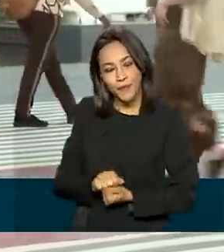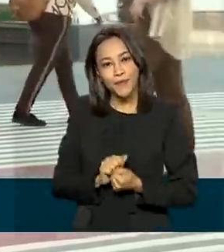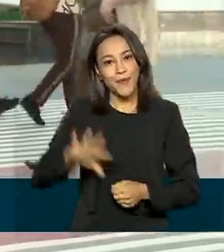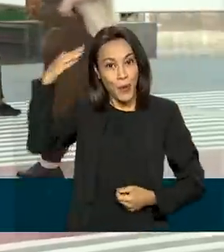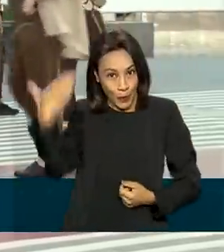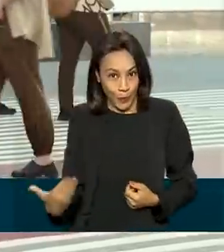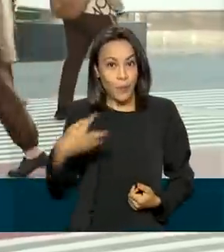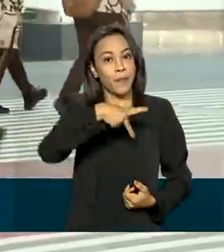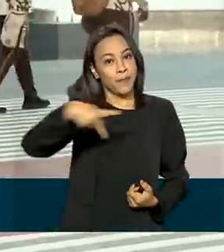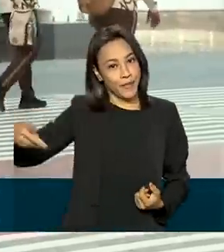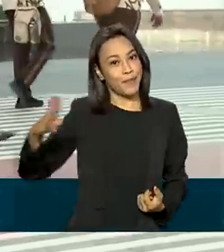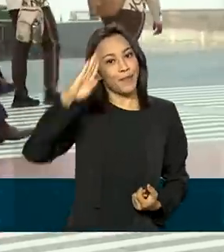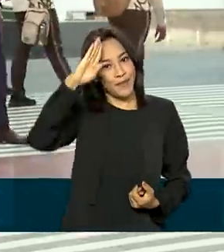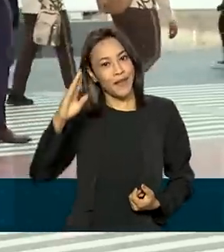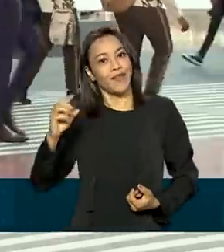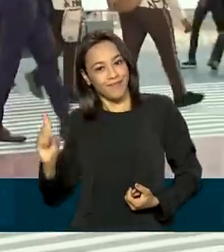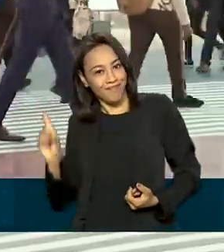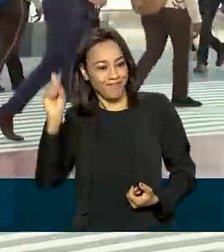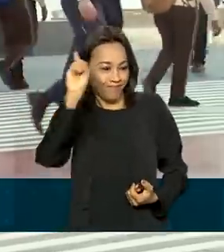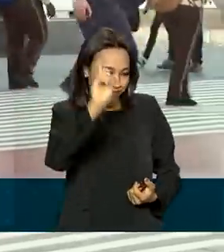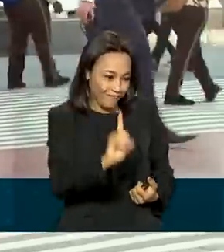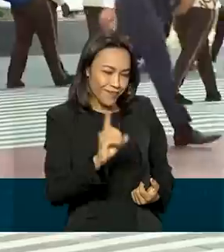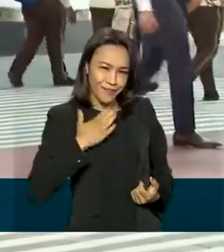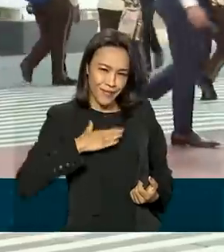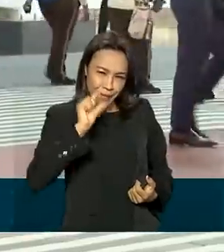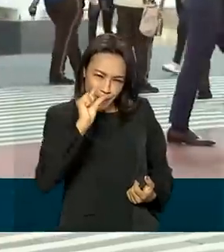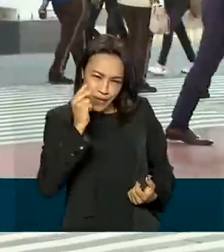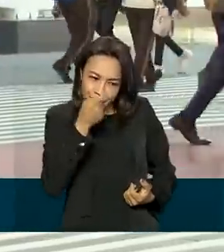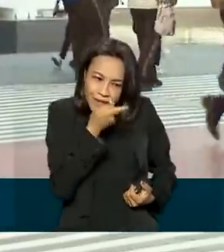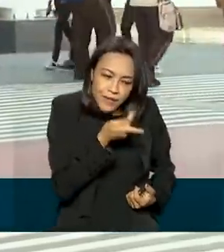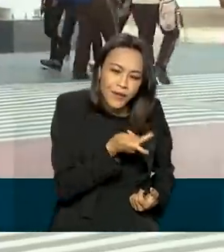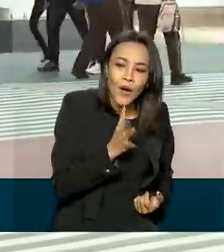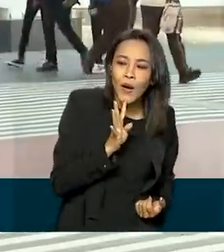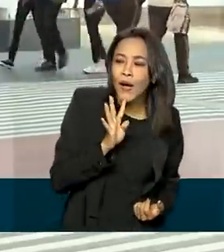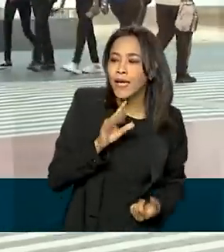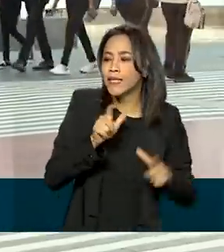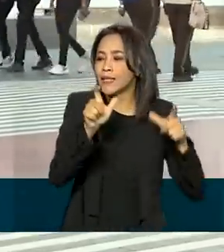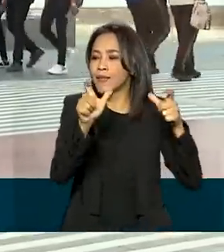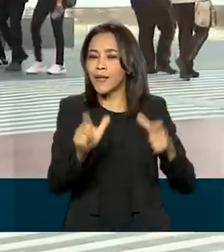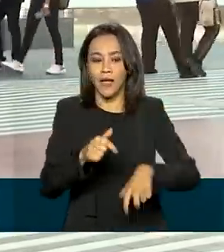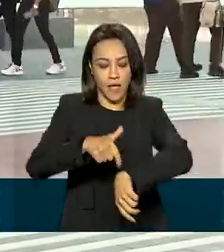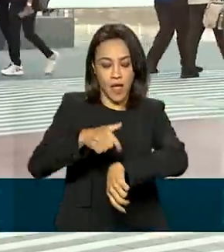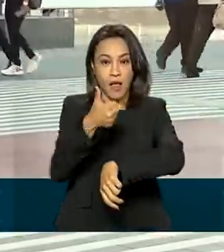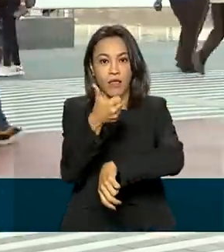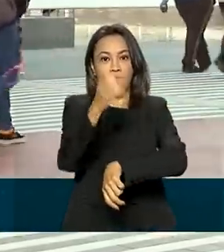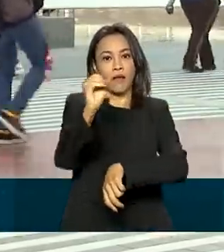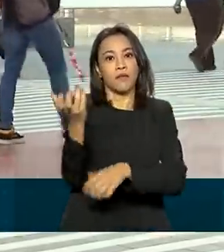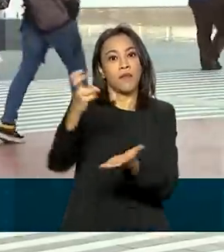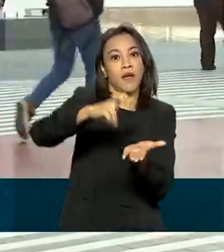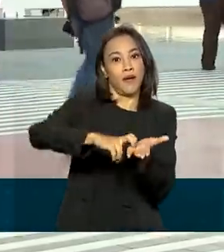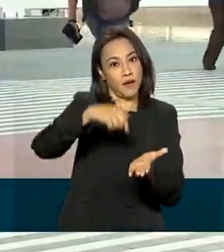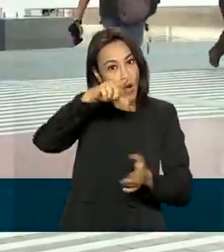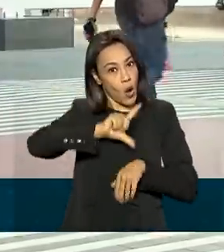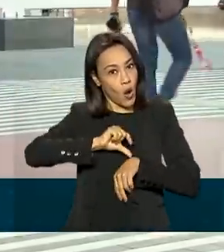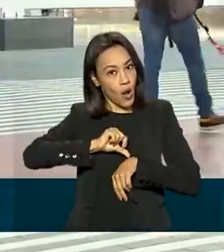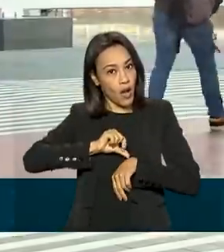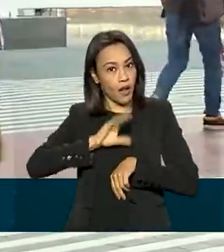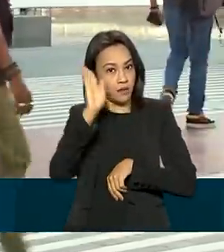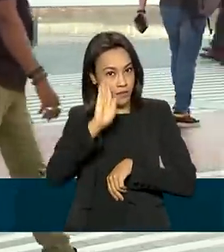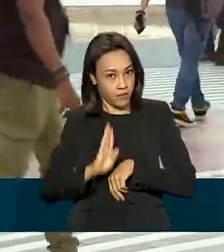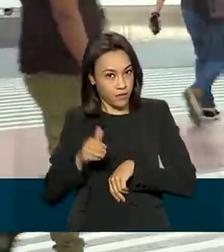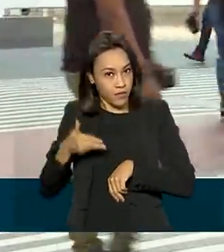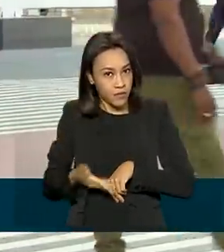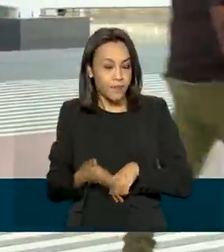Jair bolsonaro vem conhecer esse Pavilhão daqui a pouquinho as 10 horas da manhã horário aí de Brasília aqui